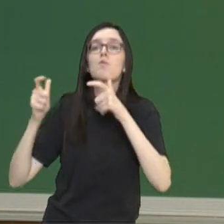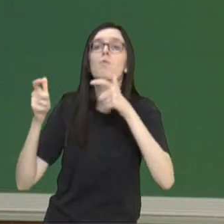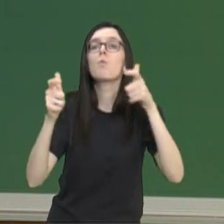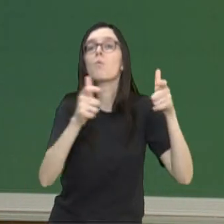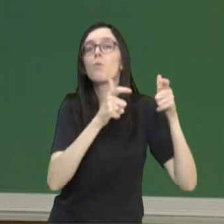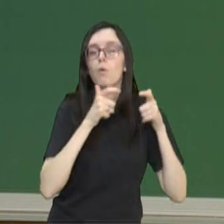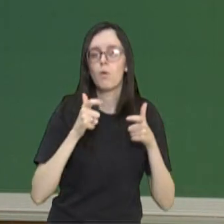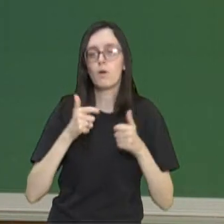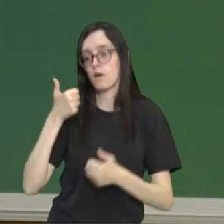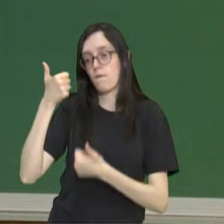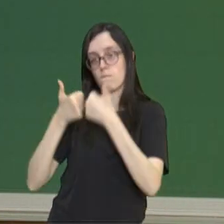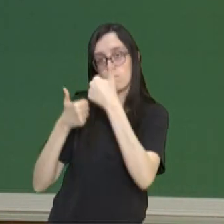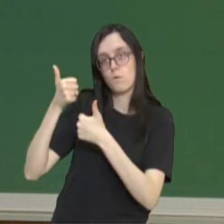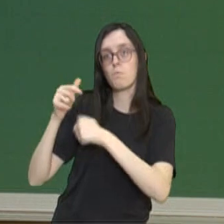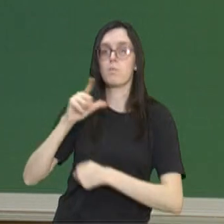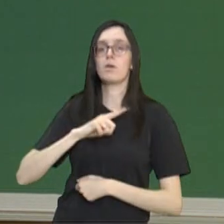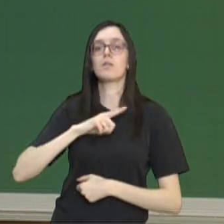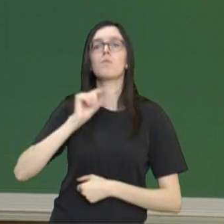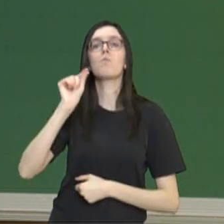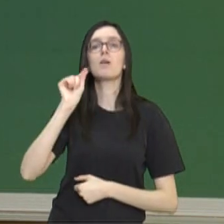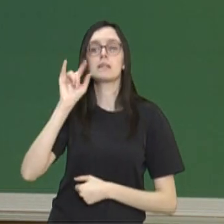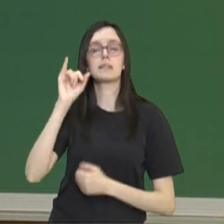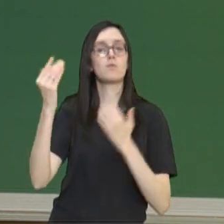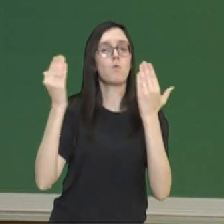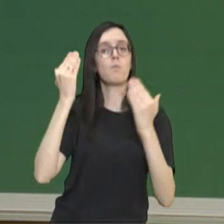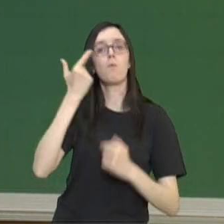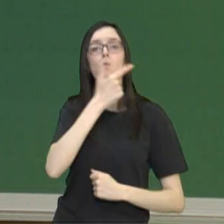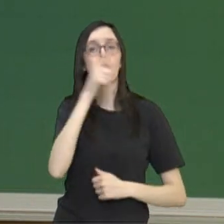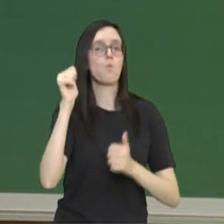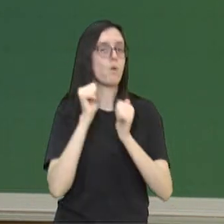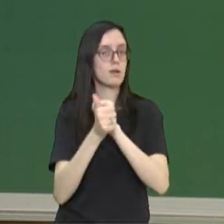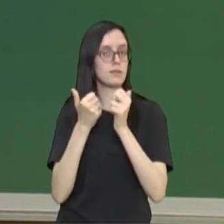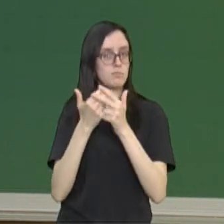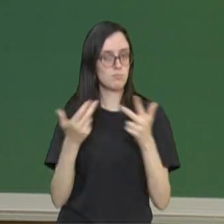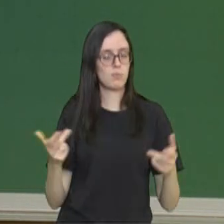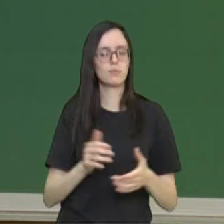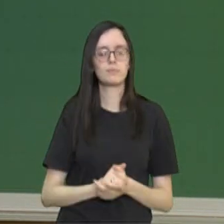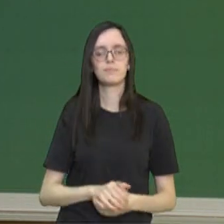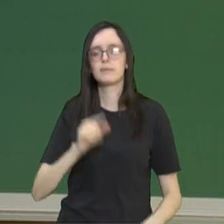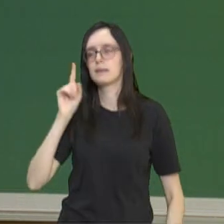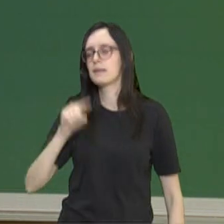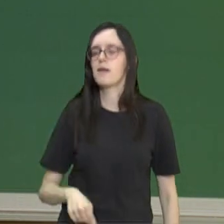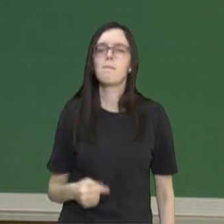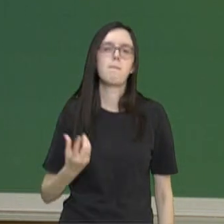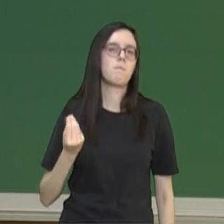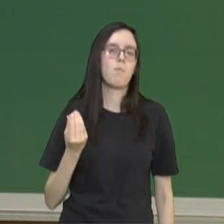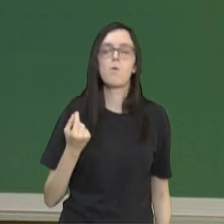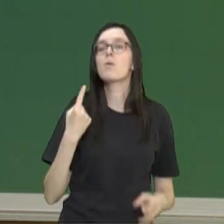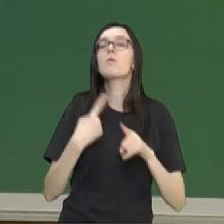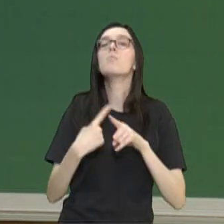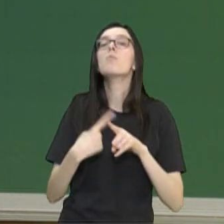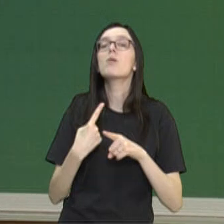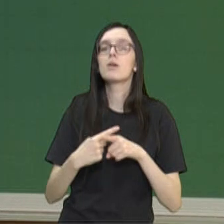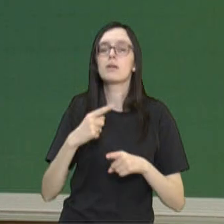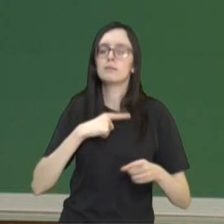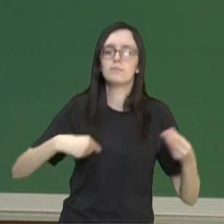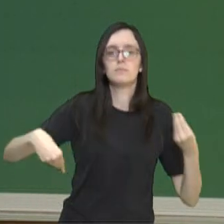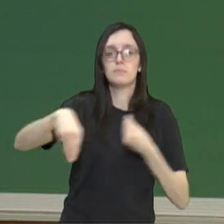envolvem essa modalidade, né? Porque se você pegar qualquer noticiário televisivo, jornal e mesmo da